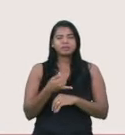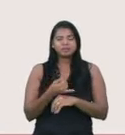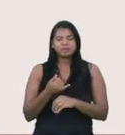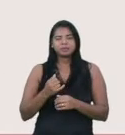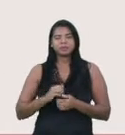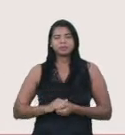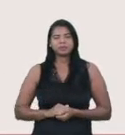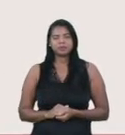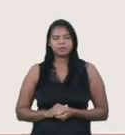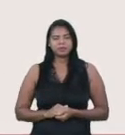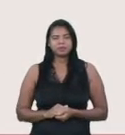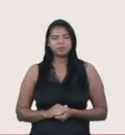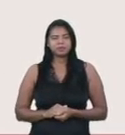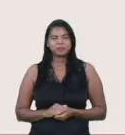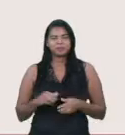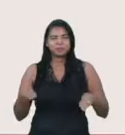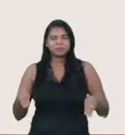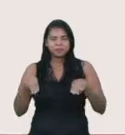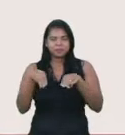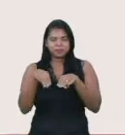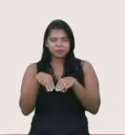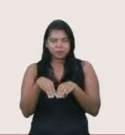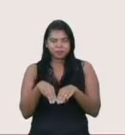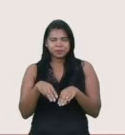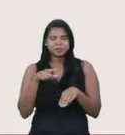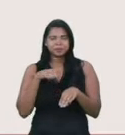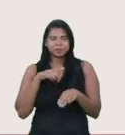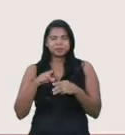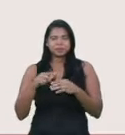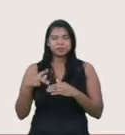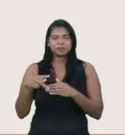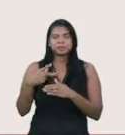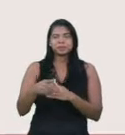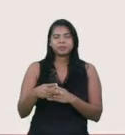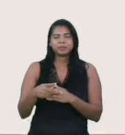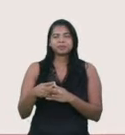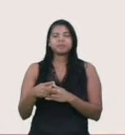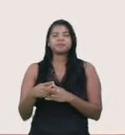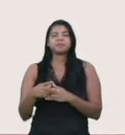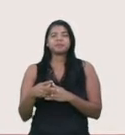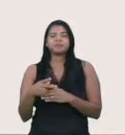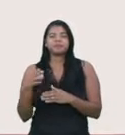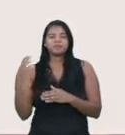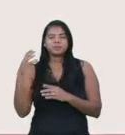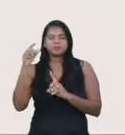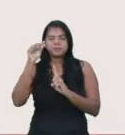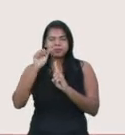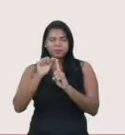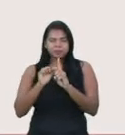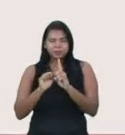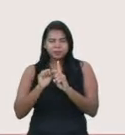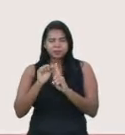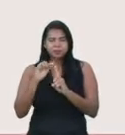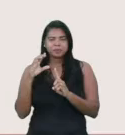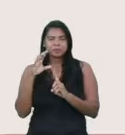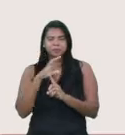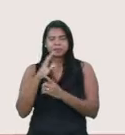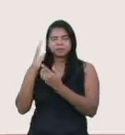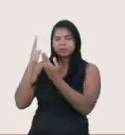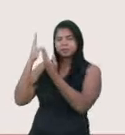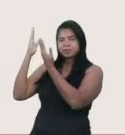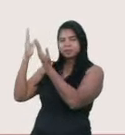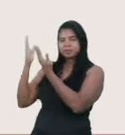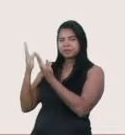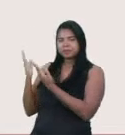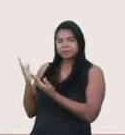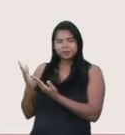princípio do magnetismo. Temos o magnetismo também no processo do calor, pois é, não sei se você sabia disso, Mequetrefe, que o magnetismo